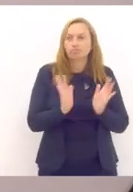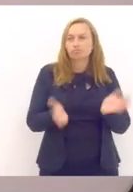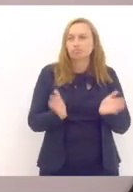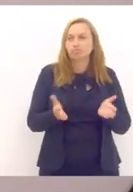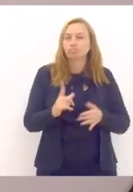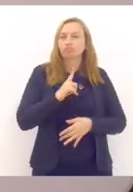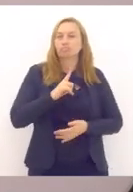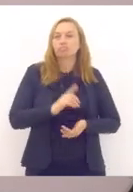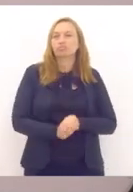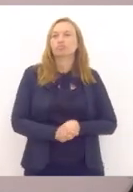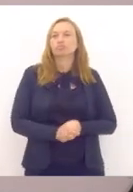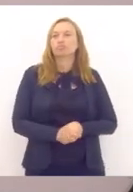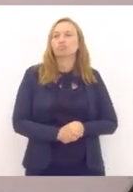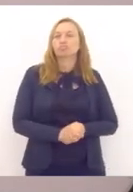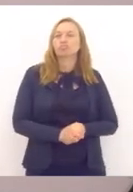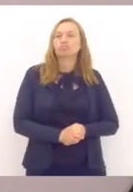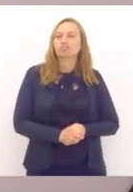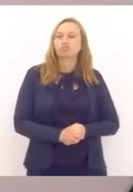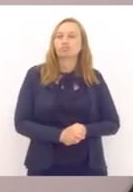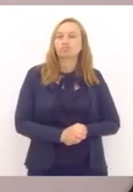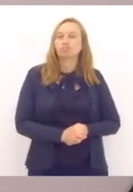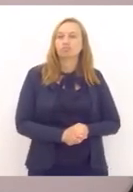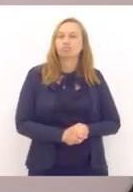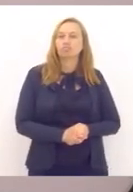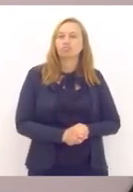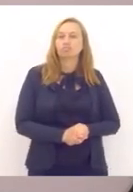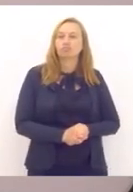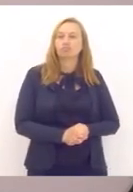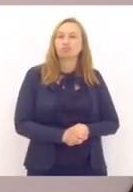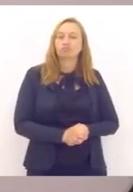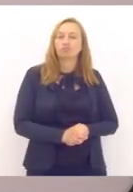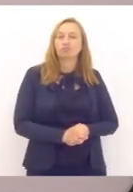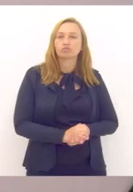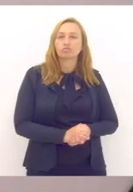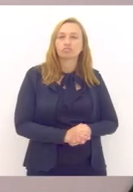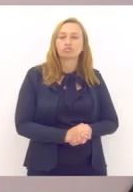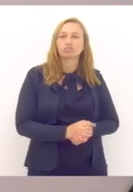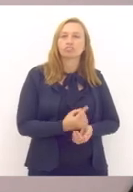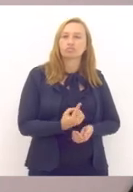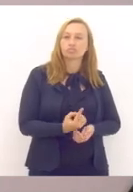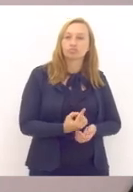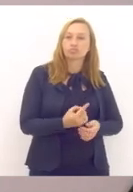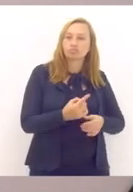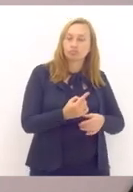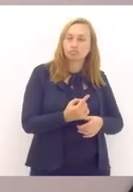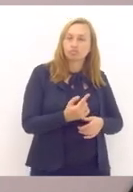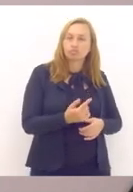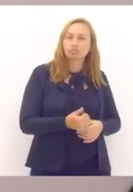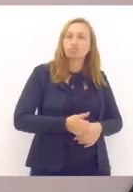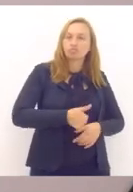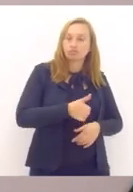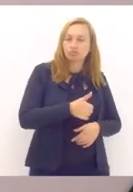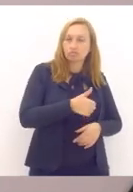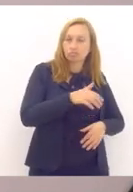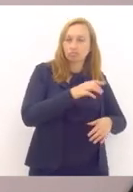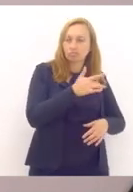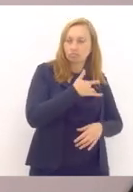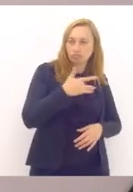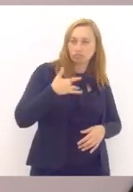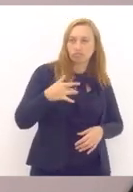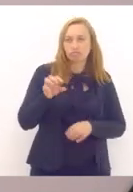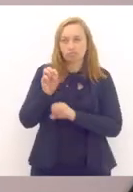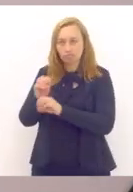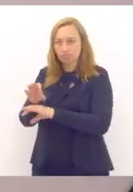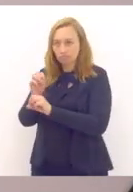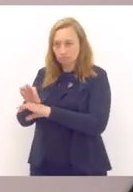eu tenho uma ação tratando dos índices de saúde, educação, desculpa, uma de saúde e outra de educação. Ações